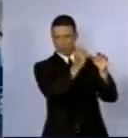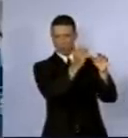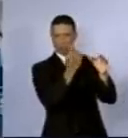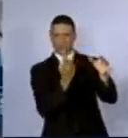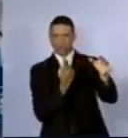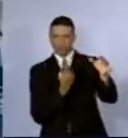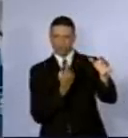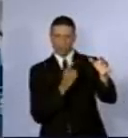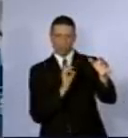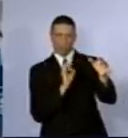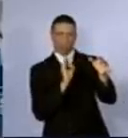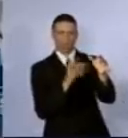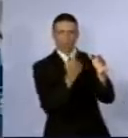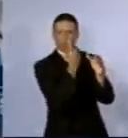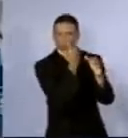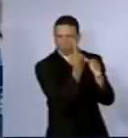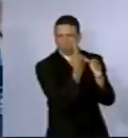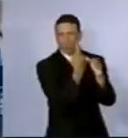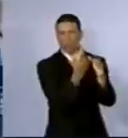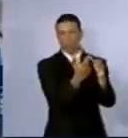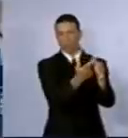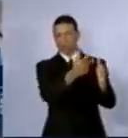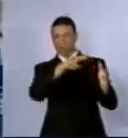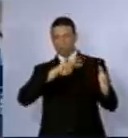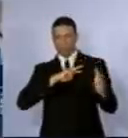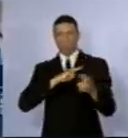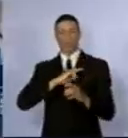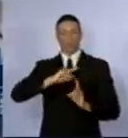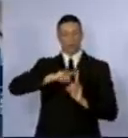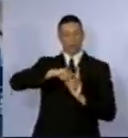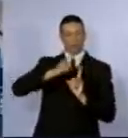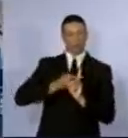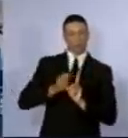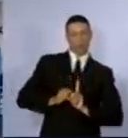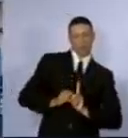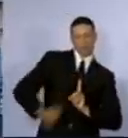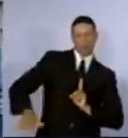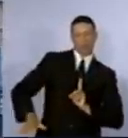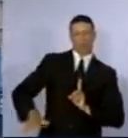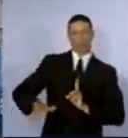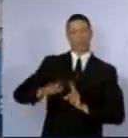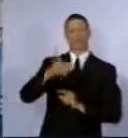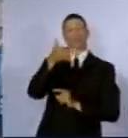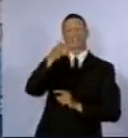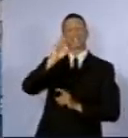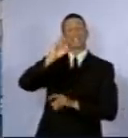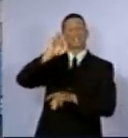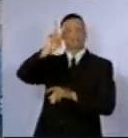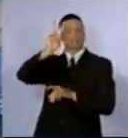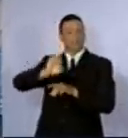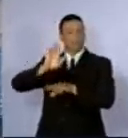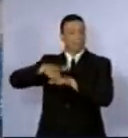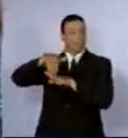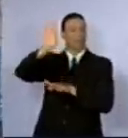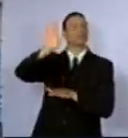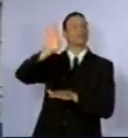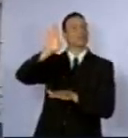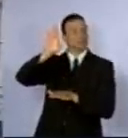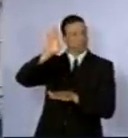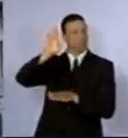foi suficiente para aumentar o risco de aborto em 10 vezes. Então, acredito